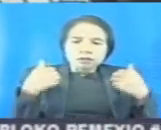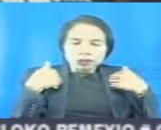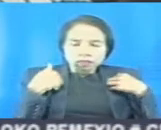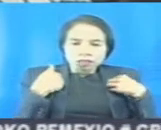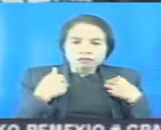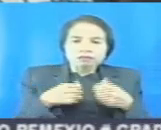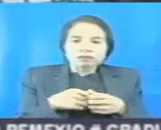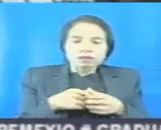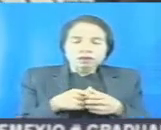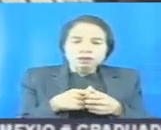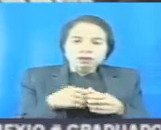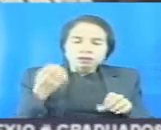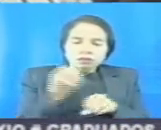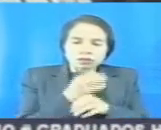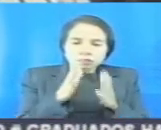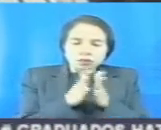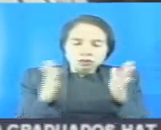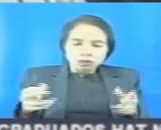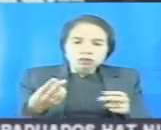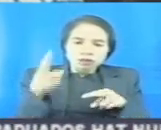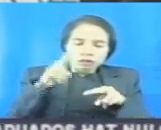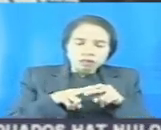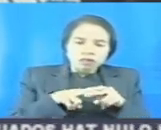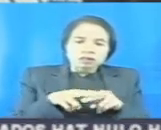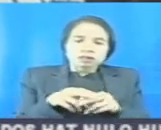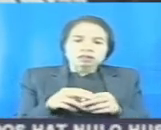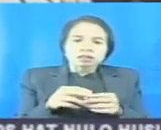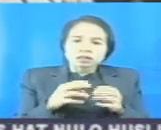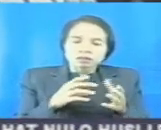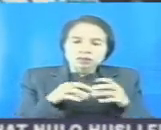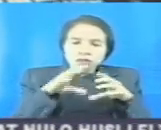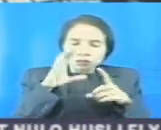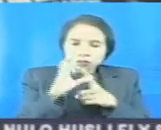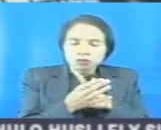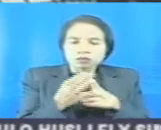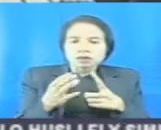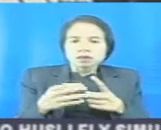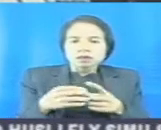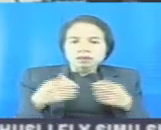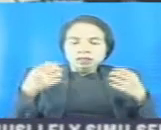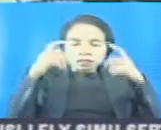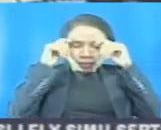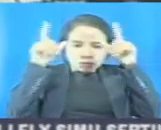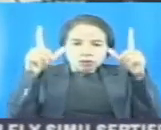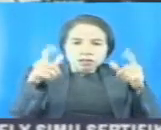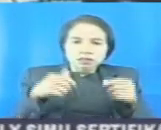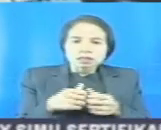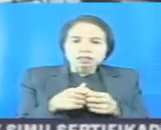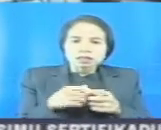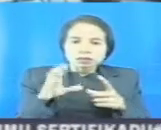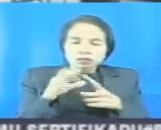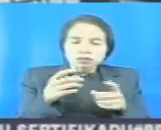então ainda nem objetivo outro, na taça se nini rendimento e ao mesmo tempo promove cultura nebe mais Timor-Leste, a identidade cultura, lixo